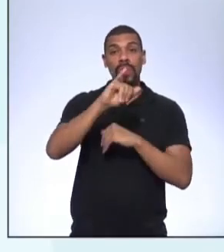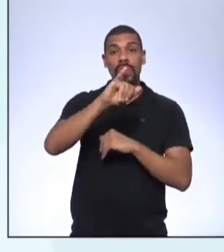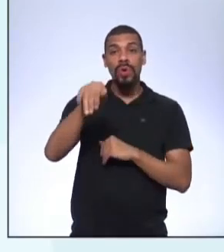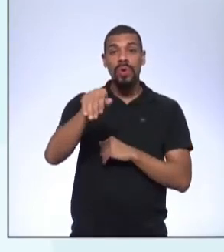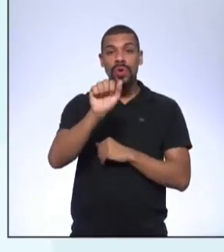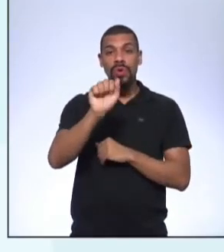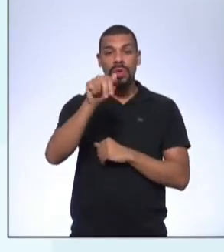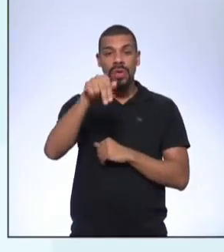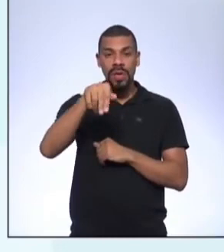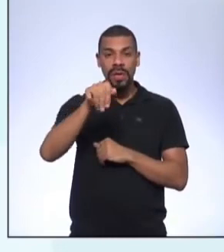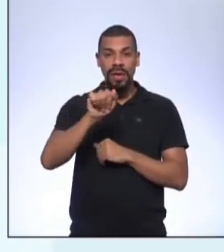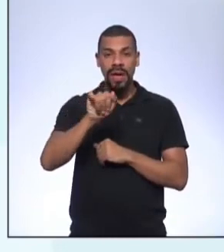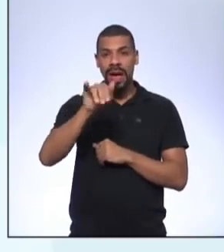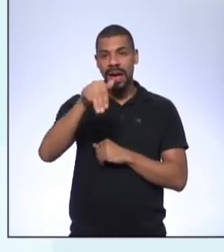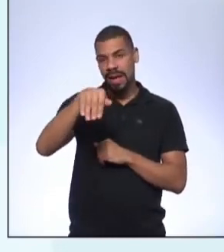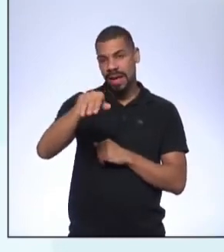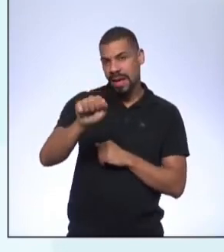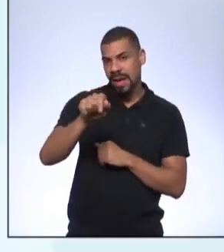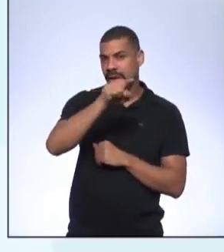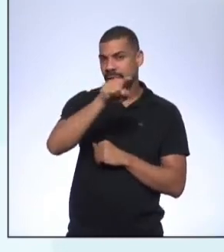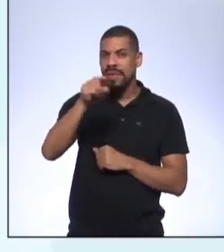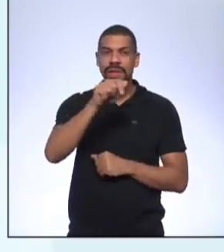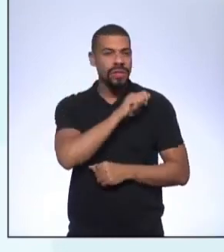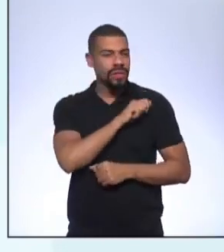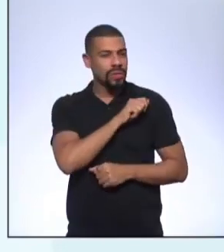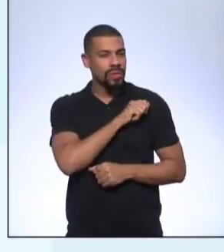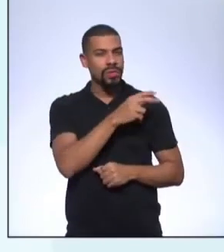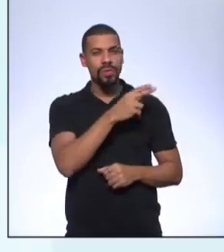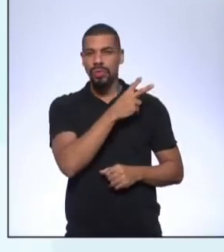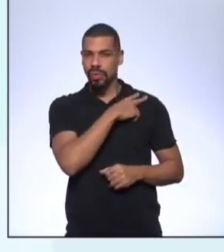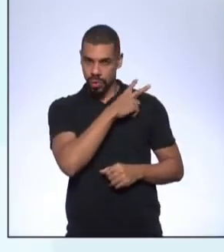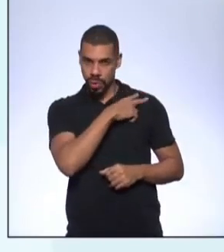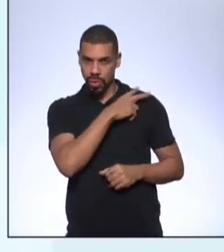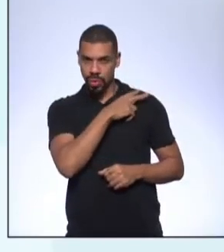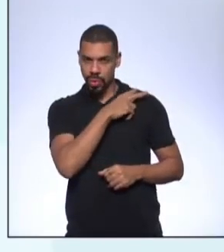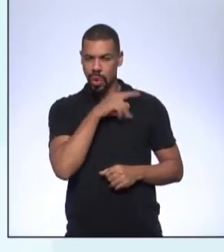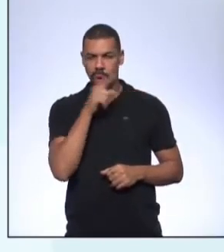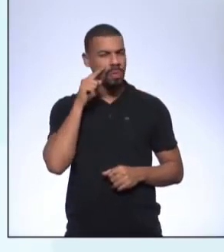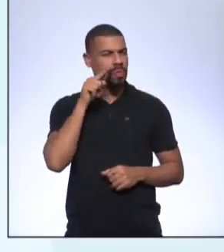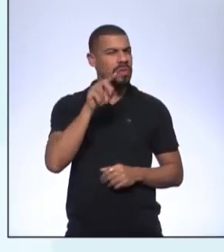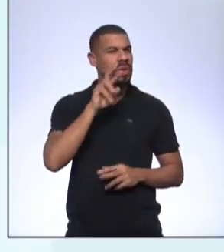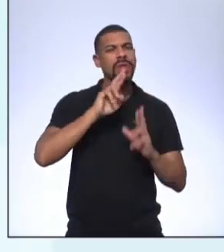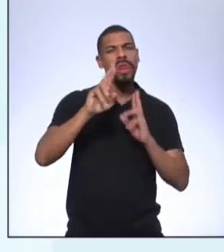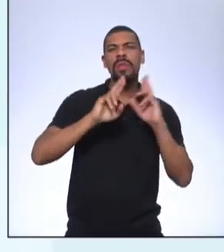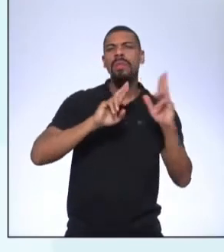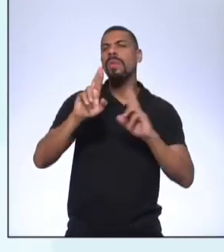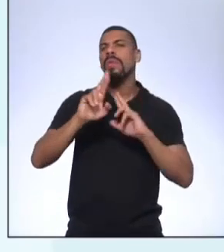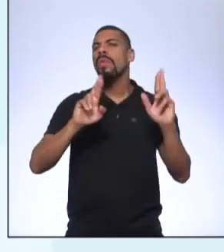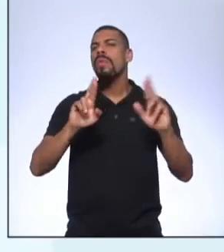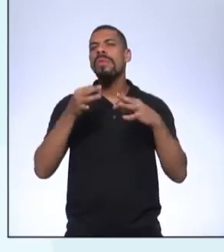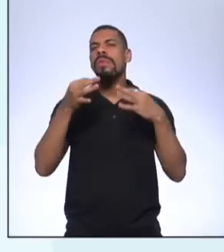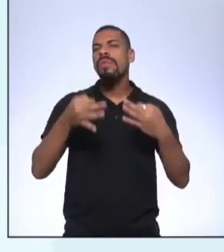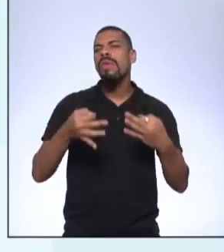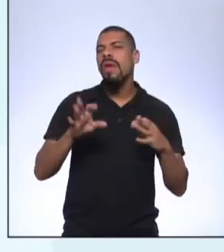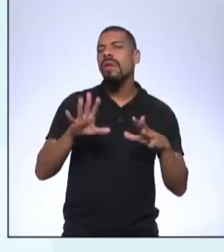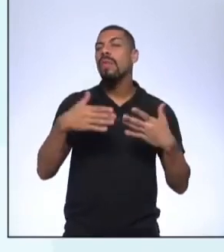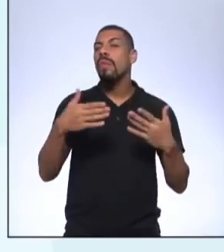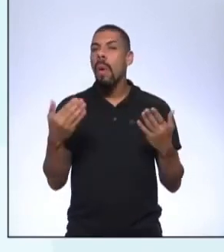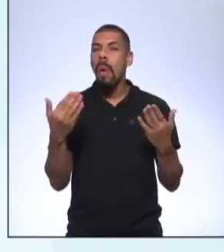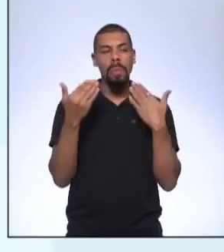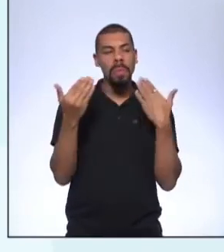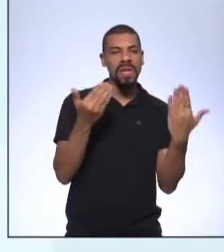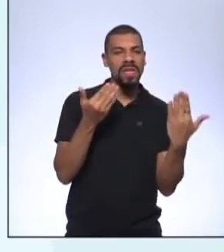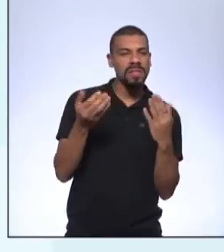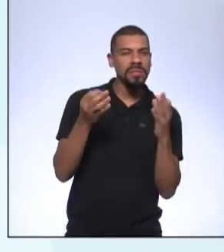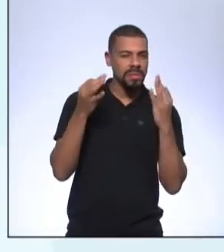o que vocês, estudantes da segunda série, responderam. Será que vocês tiraram as conclusões corretas, conclusões parecidas com a